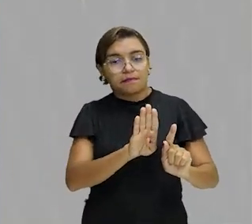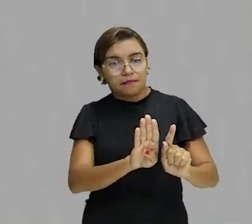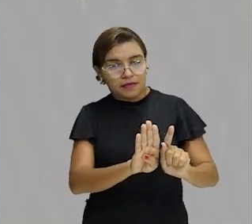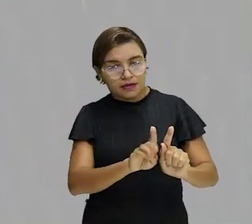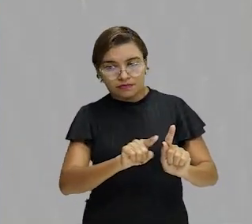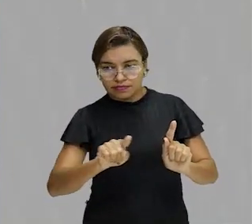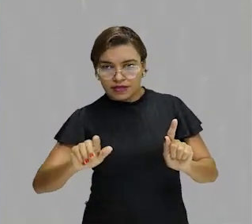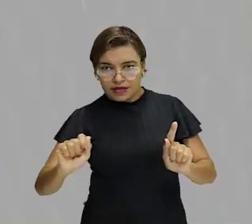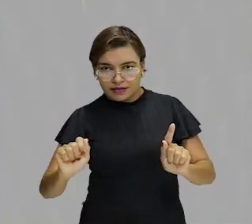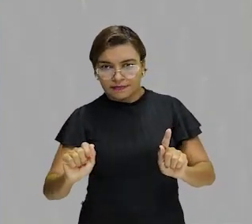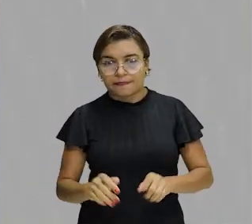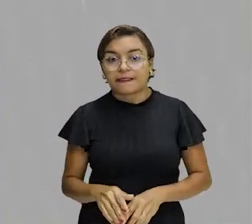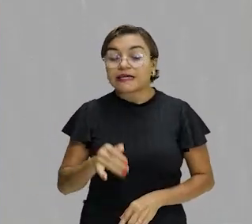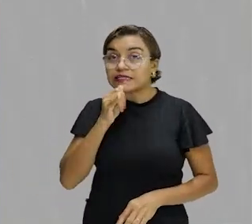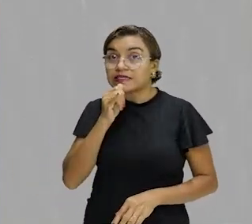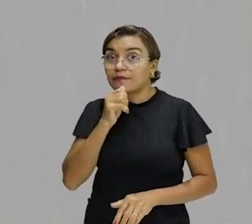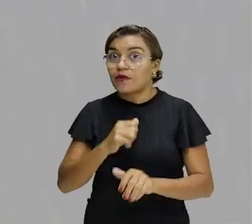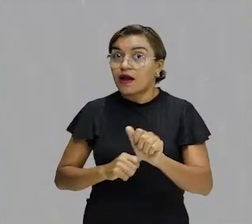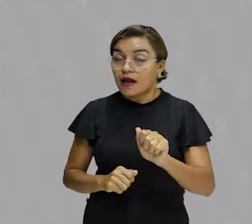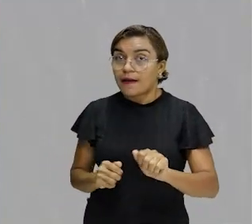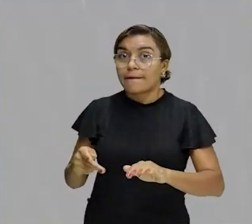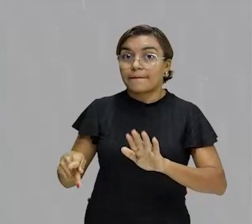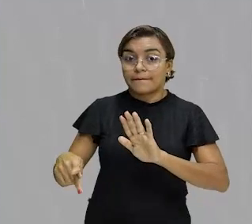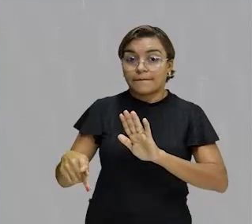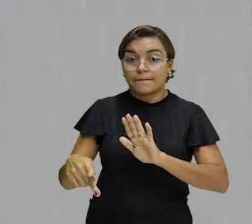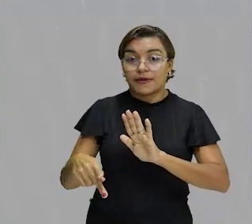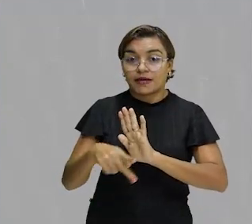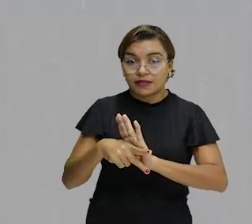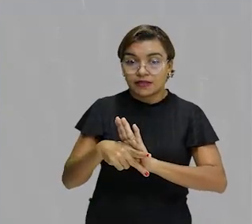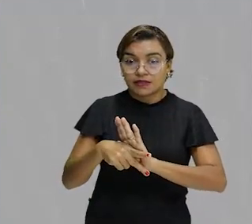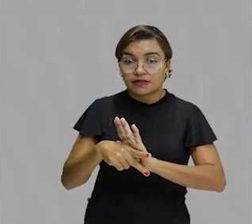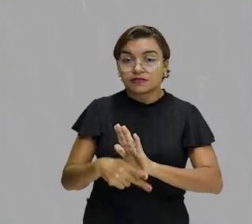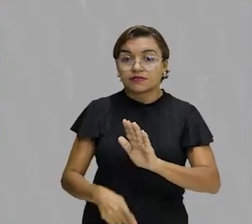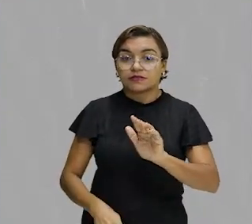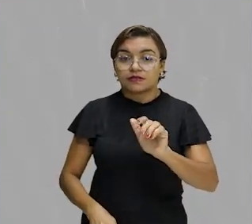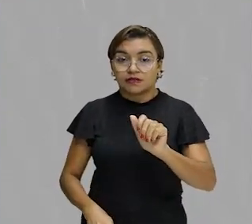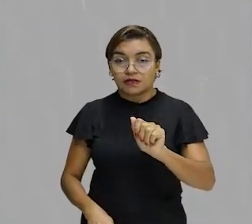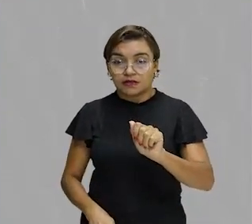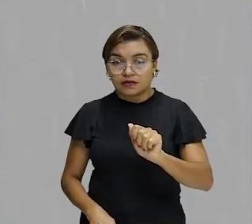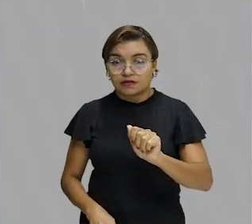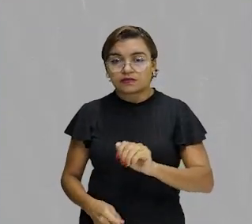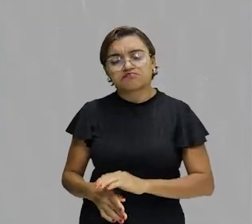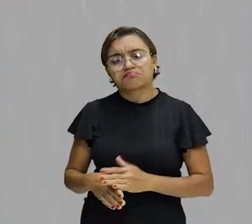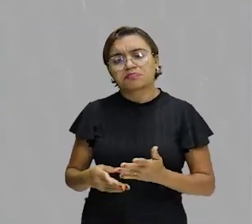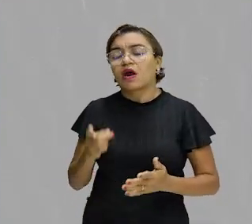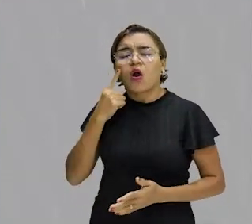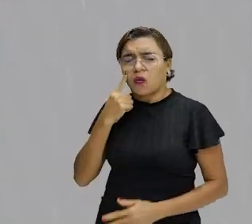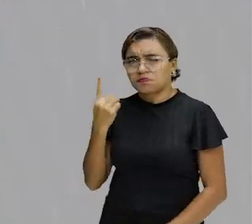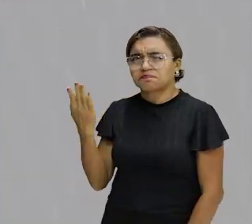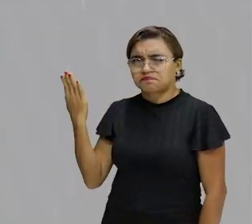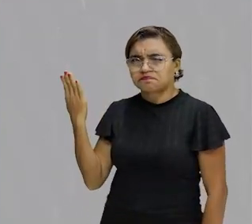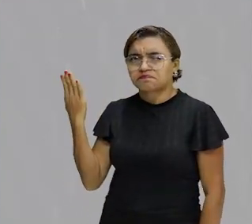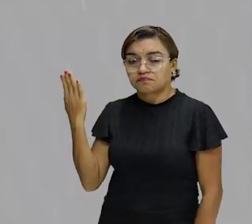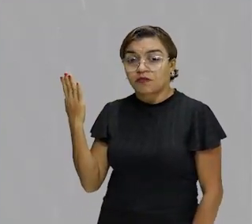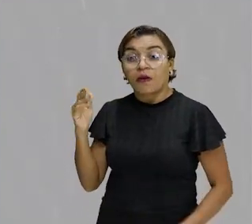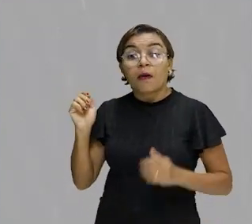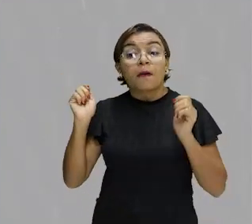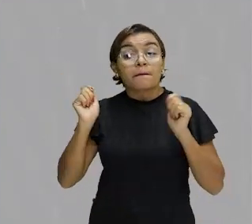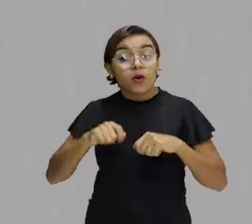4. Então, gente, são detalhes, são coisas poucas que você tem que estar super atento para não errar no registro,